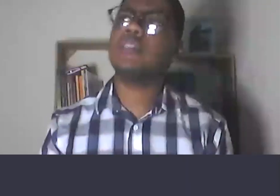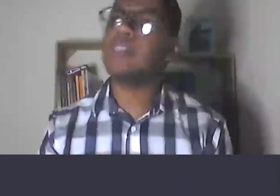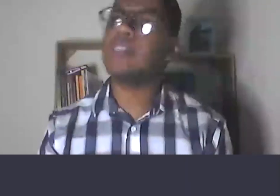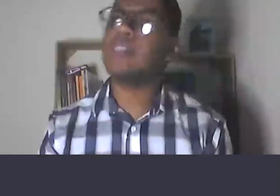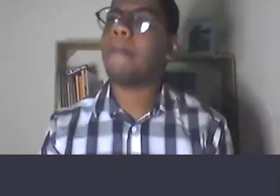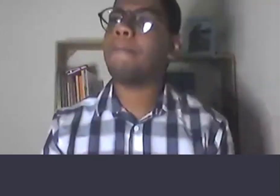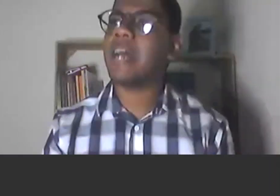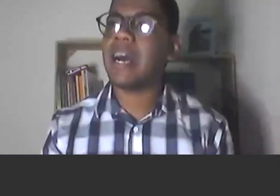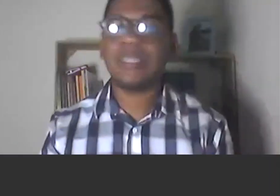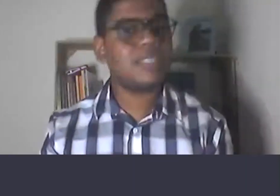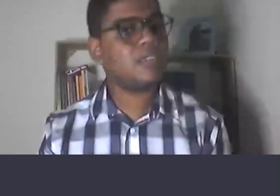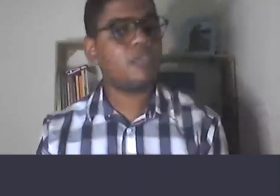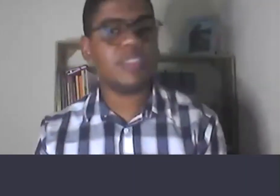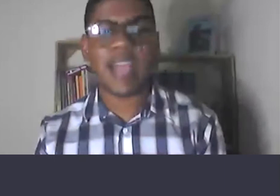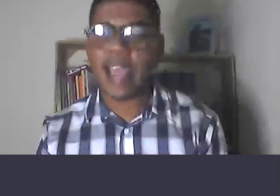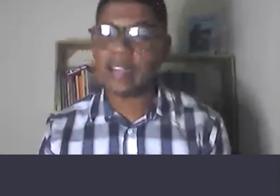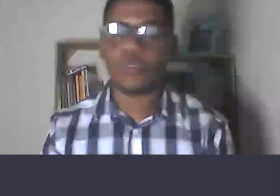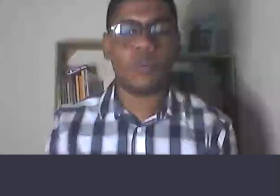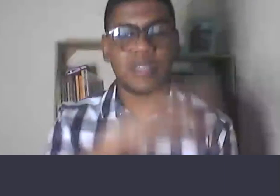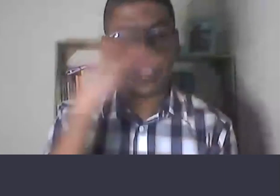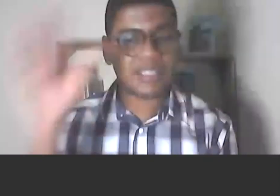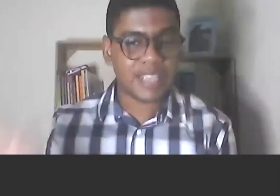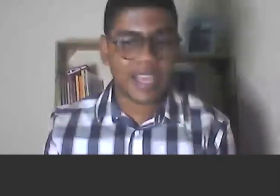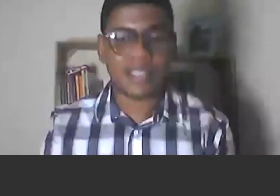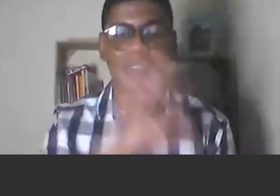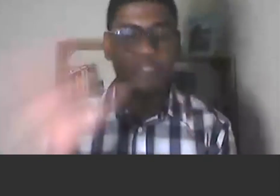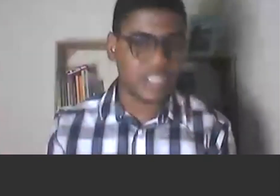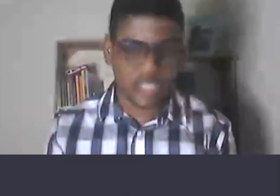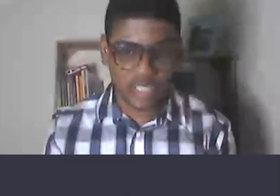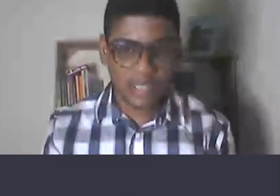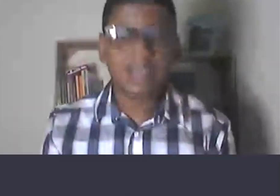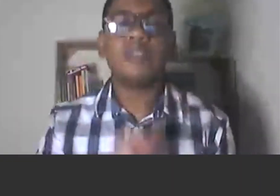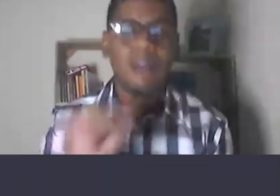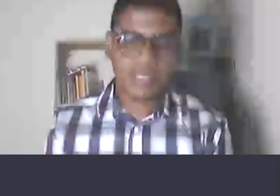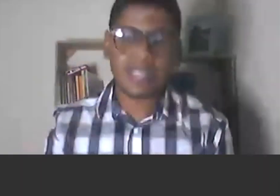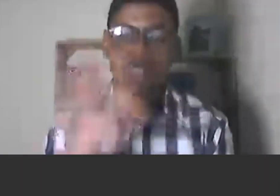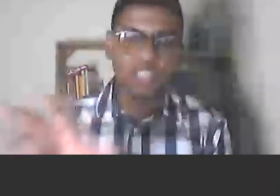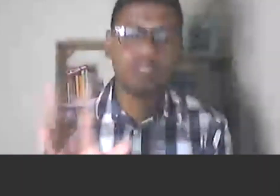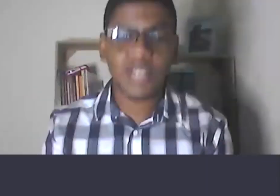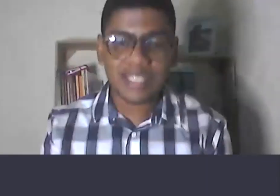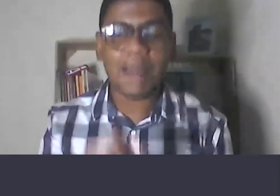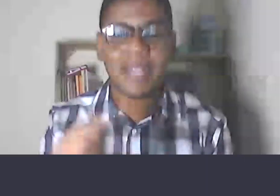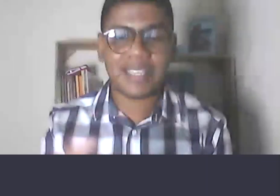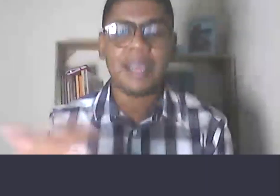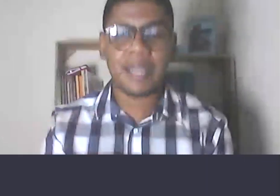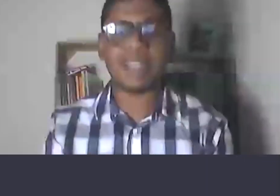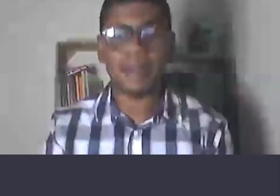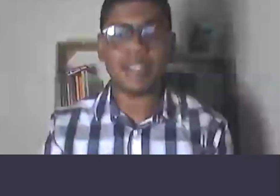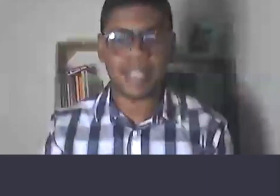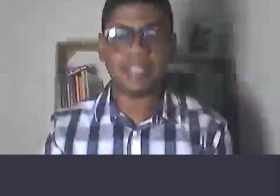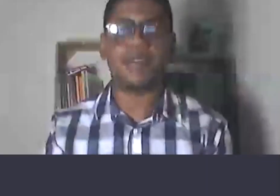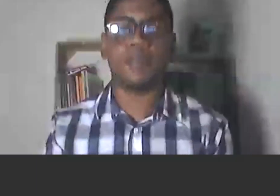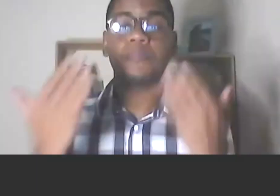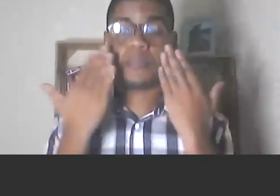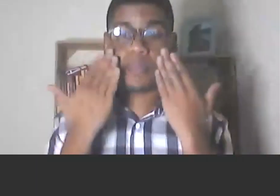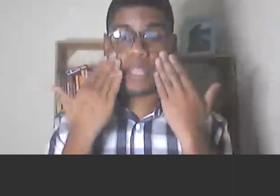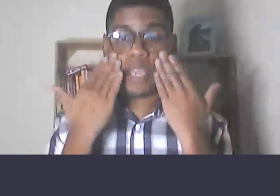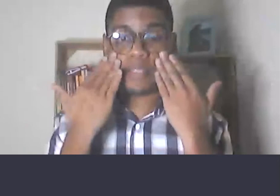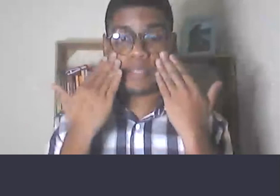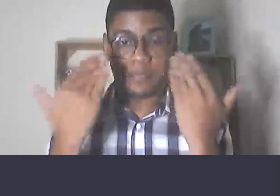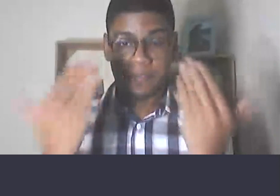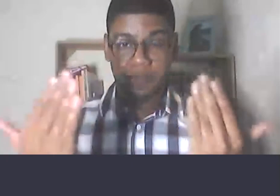de nutrição na Praça de São Fidélis com algumas receitas fit. Quais os sinais que a gente vai utilizar para essa